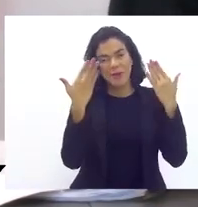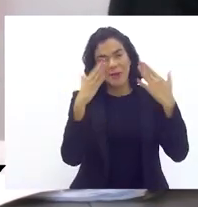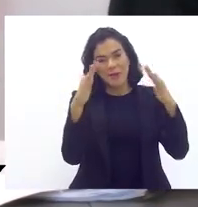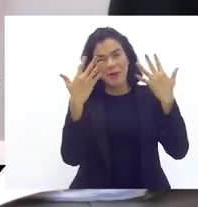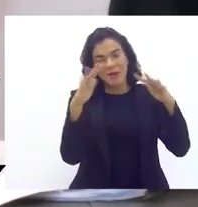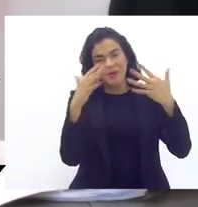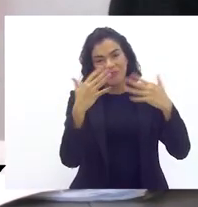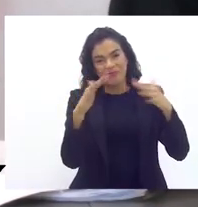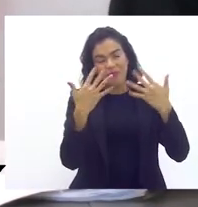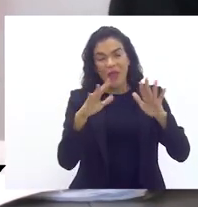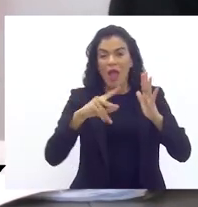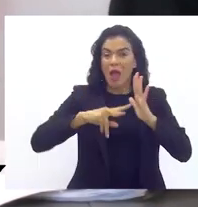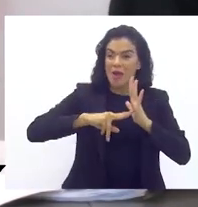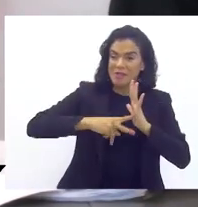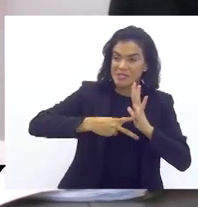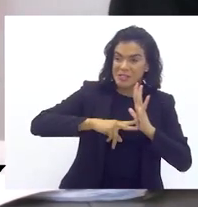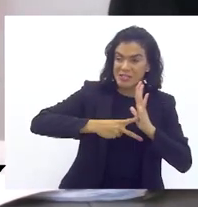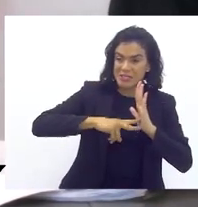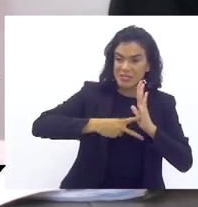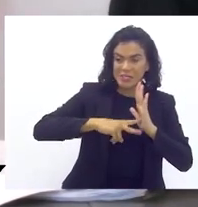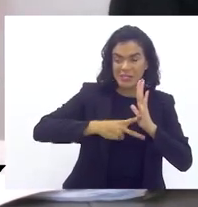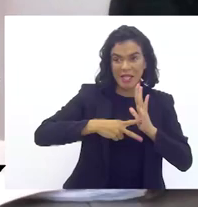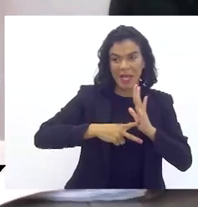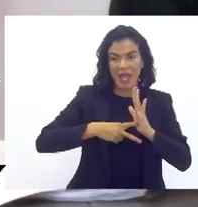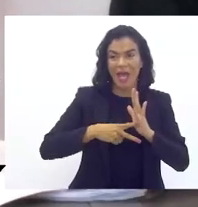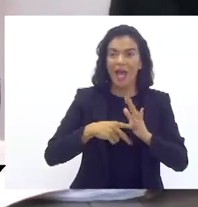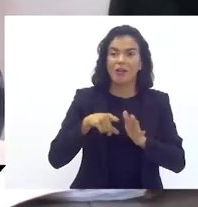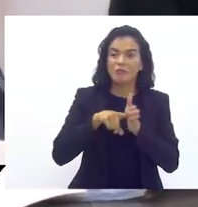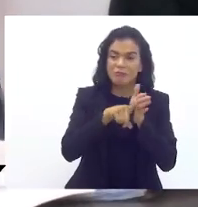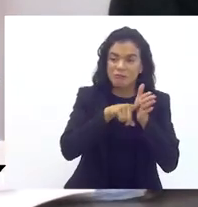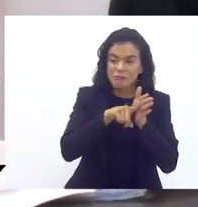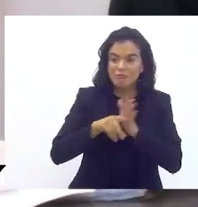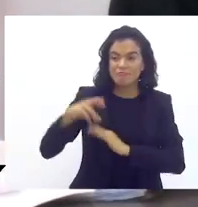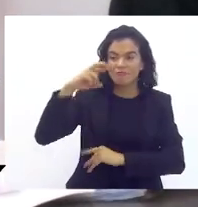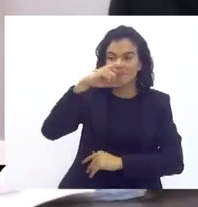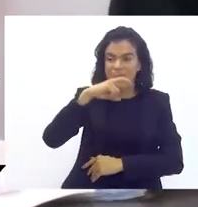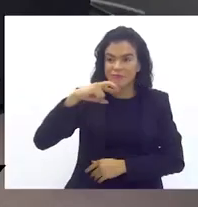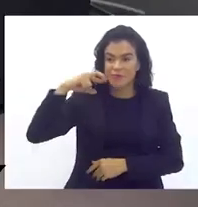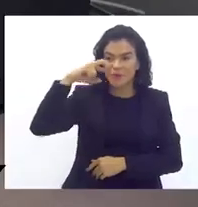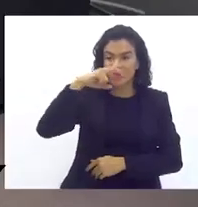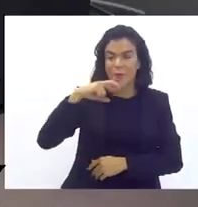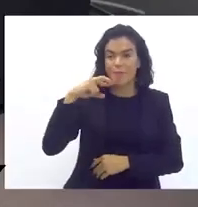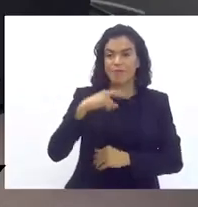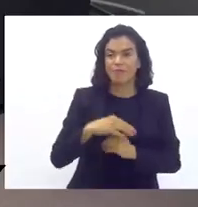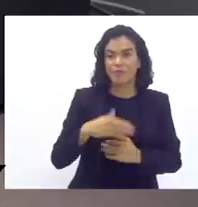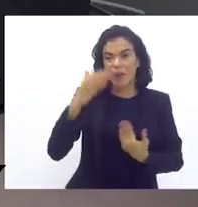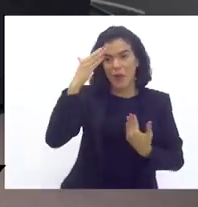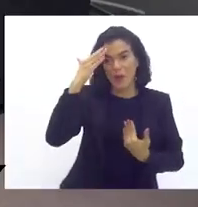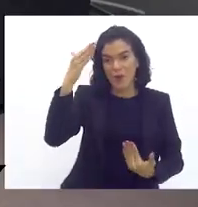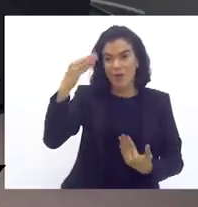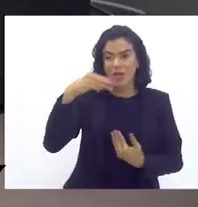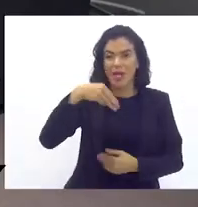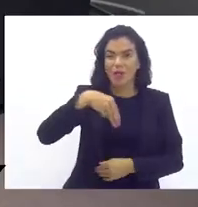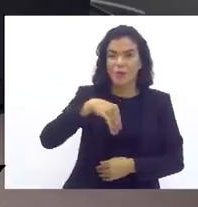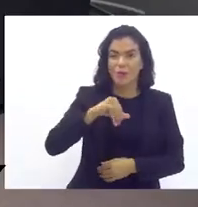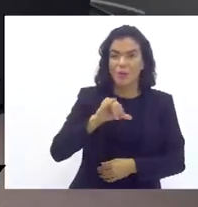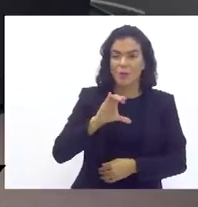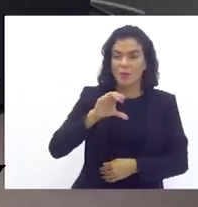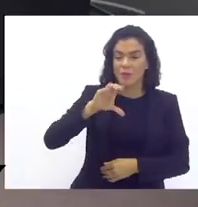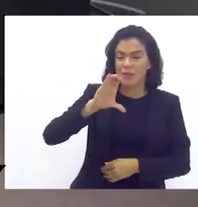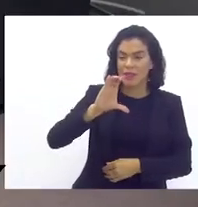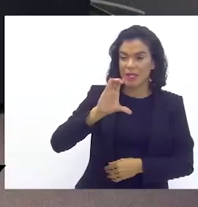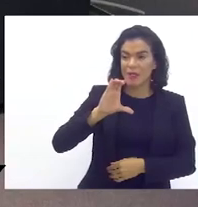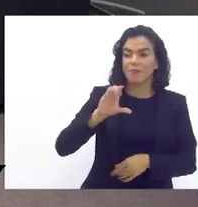ao vosso sindicato E obrigado pelo seu empenho obrigado pela oportunidade que